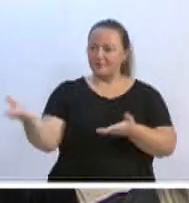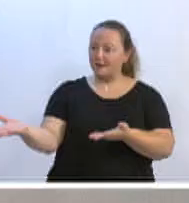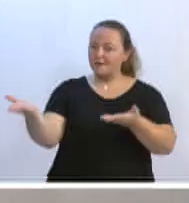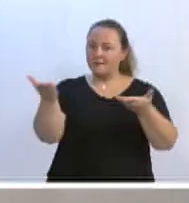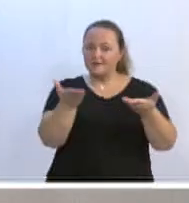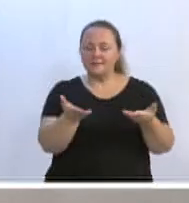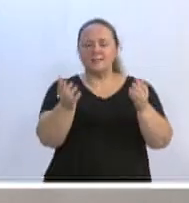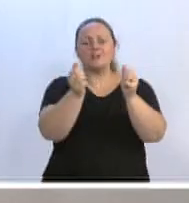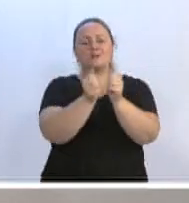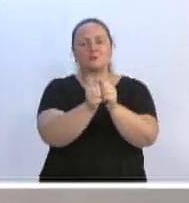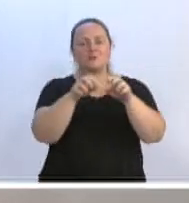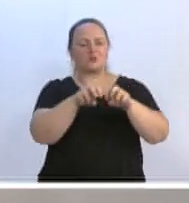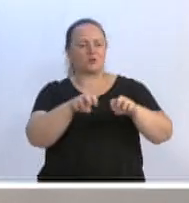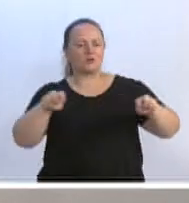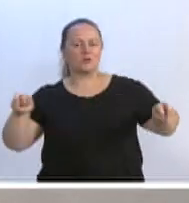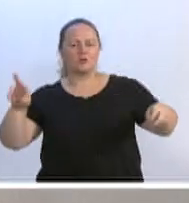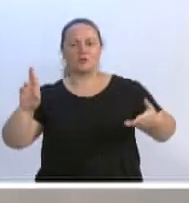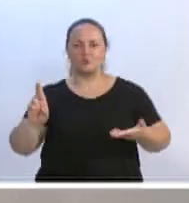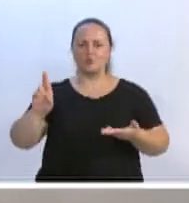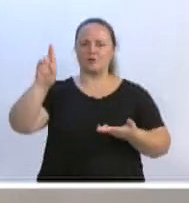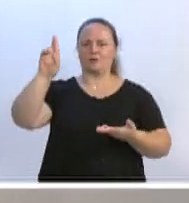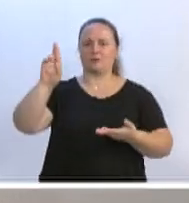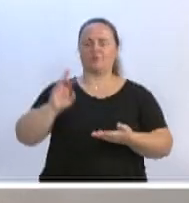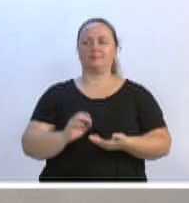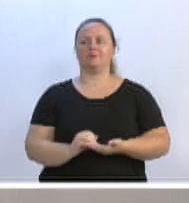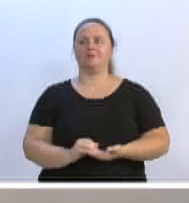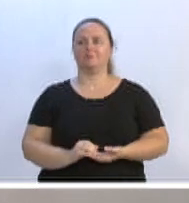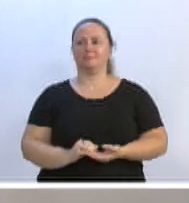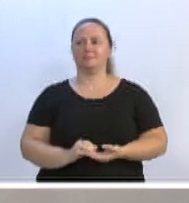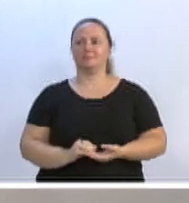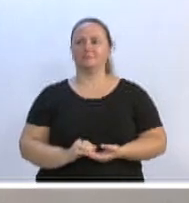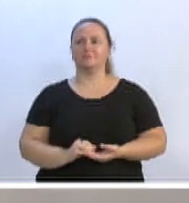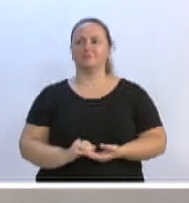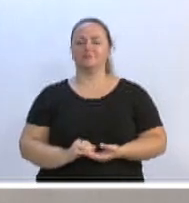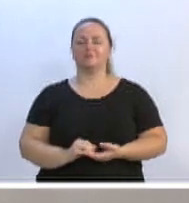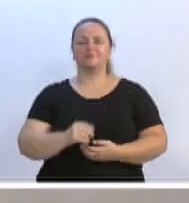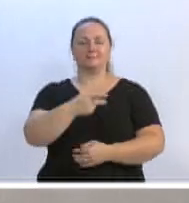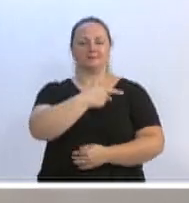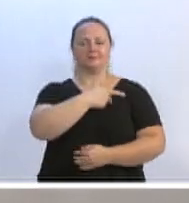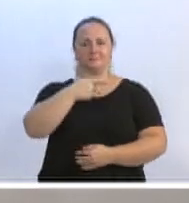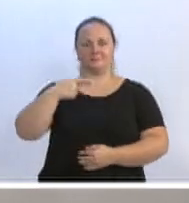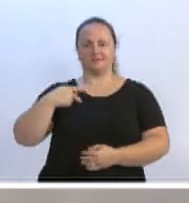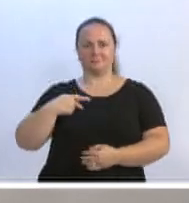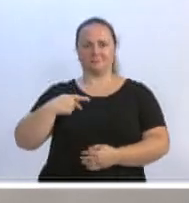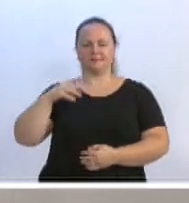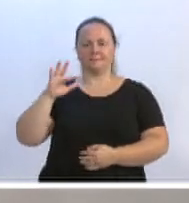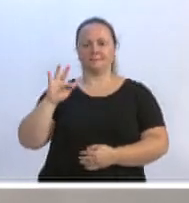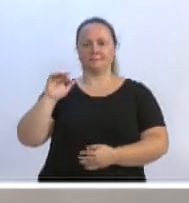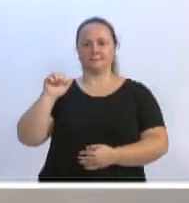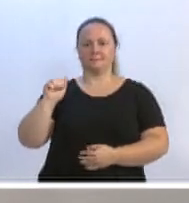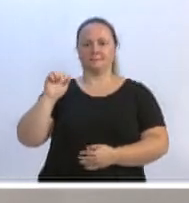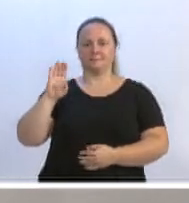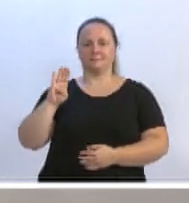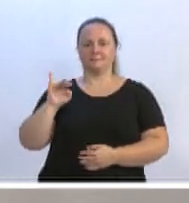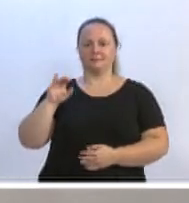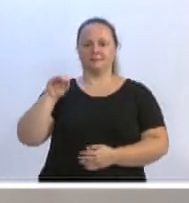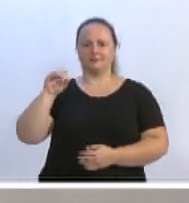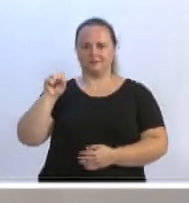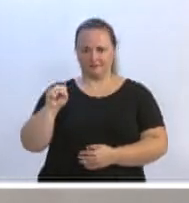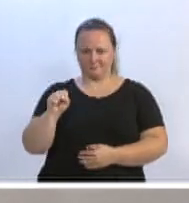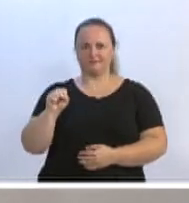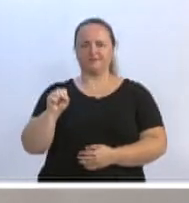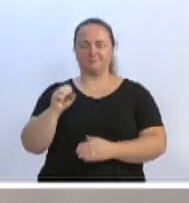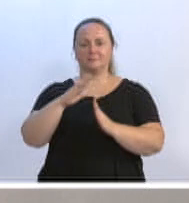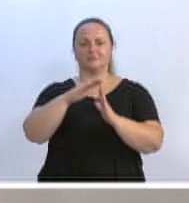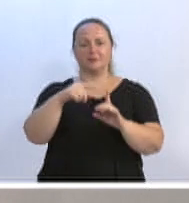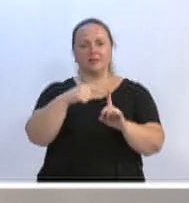fazer parte da mesa dos trabalhos. Pastor Fádios Magníficos Araújo Alvim, da